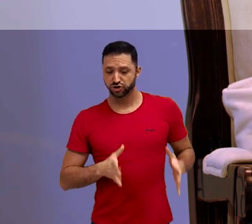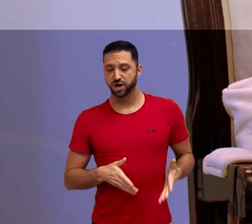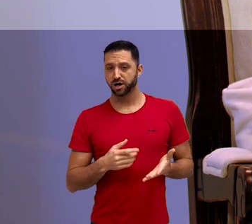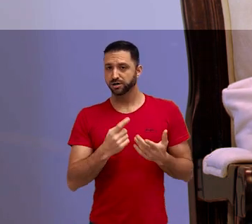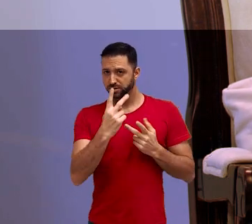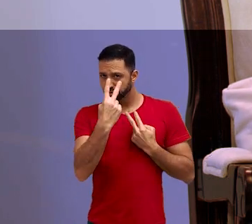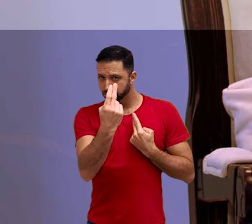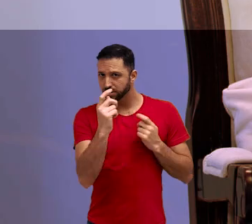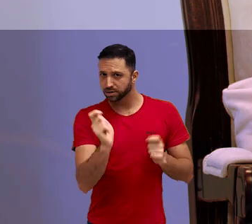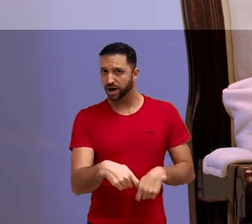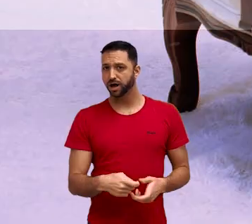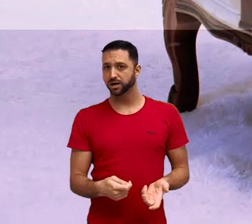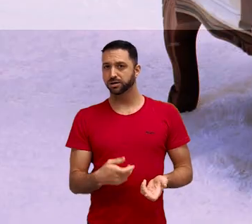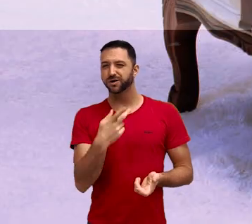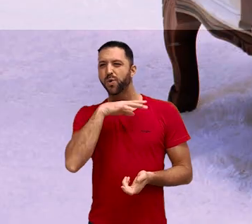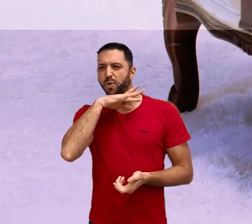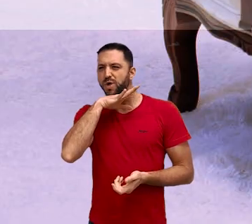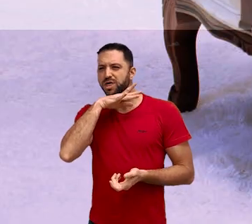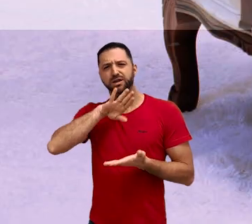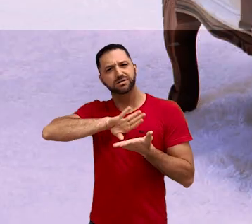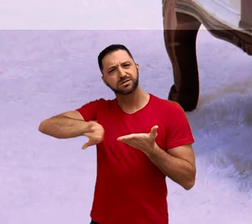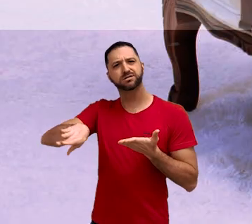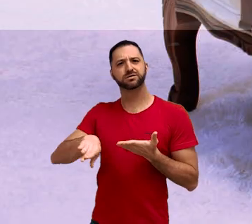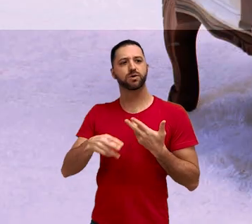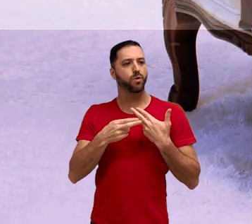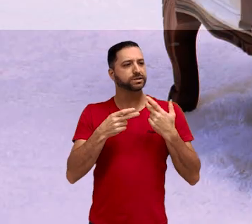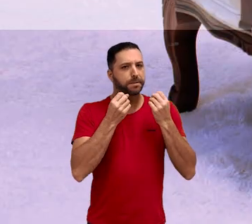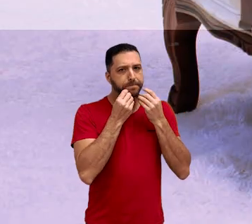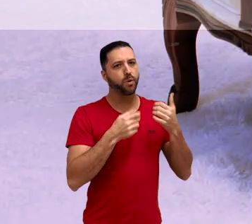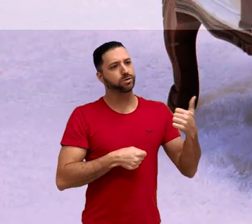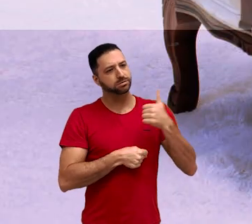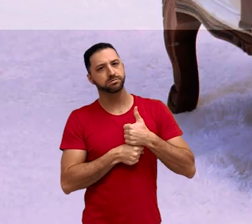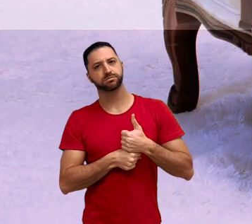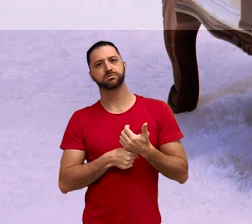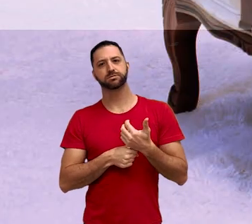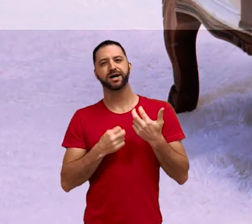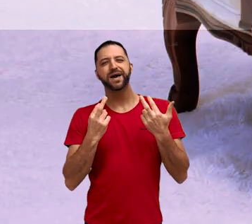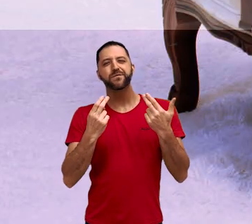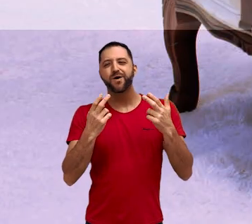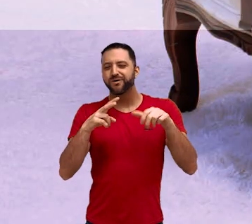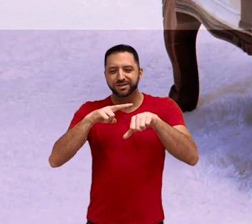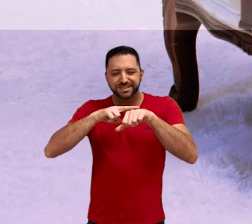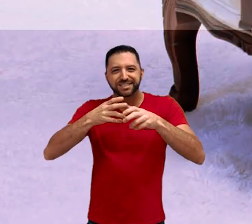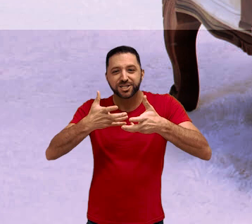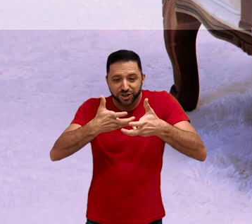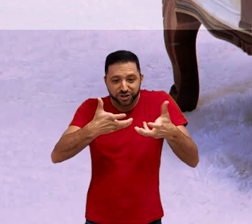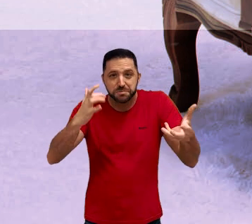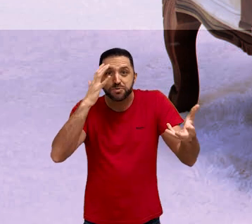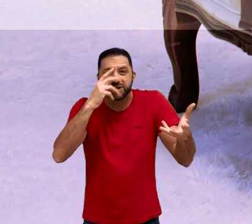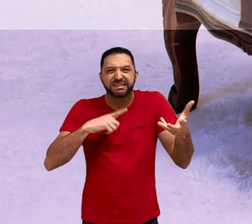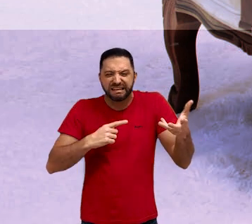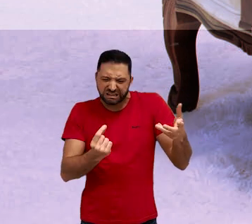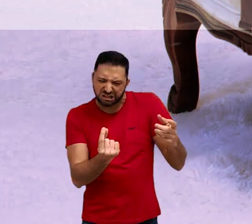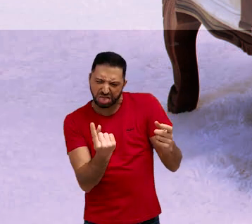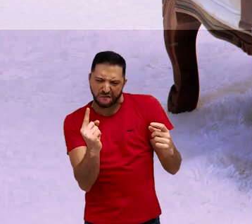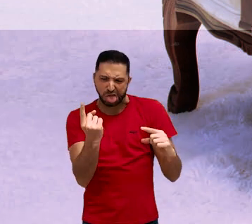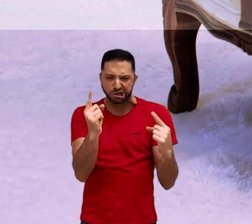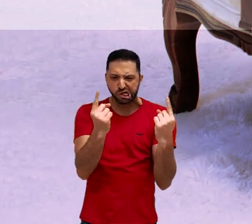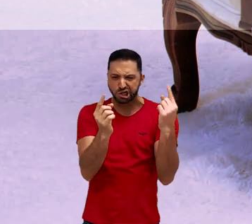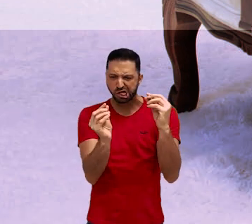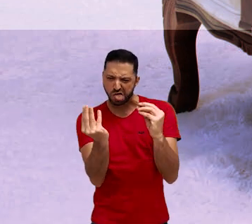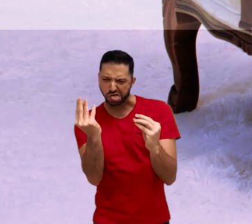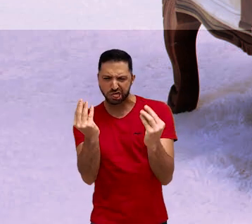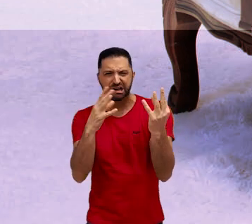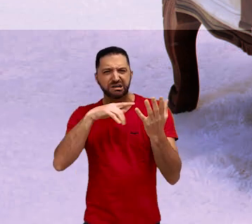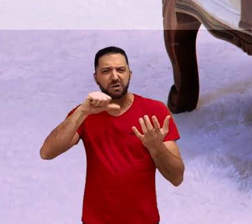buscando te ajudar, te ensinar. Então busca aos poucos, tira o ruim. Tira o ruim e começa a pôr o bom. Tipo arrancar a erva daninha,